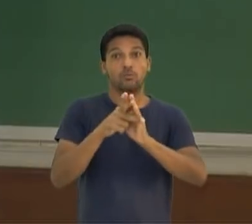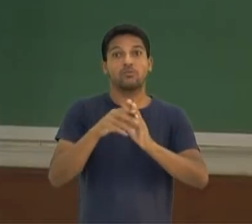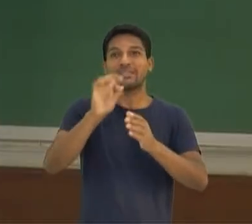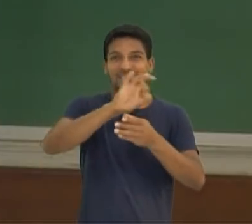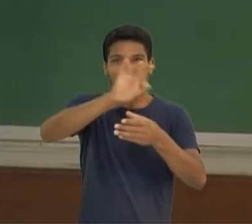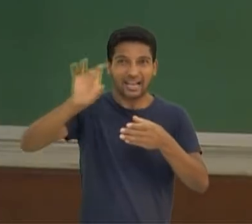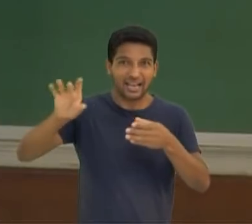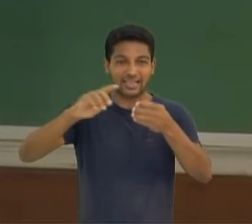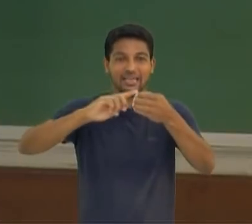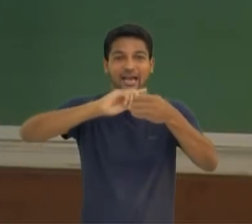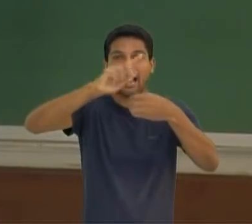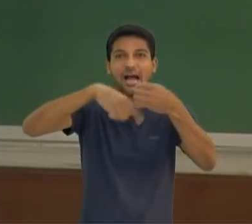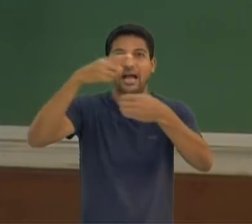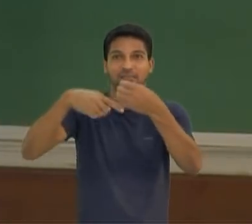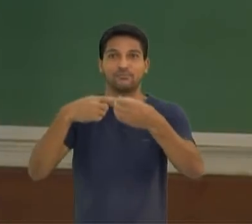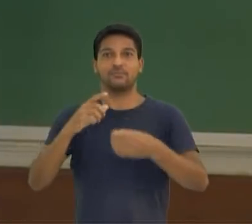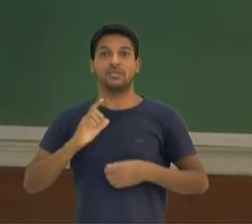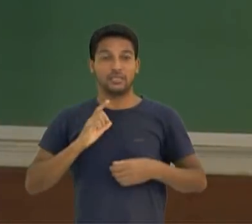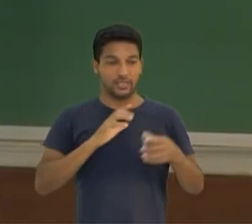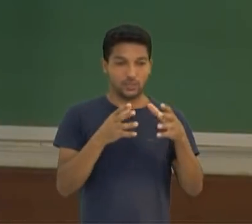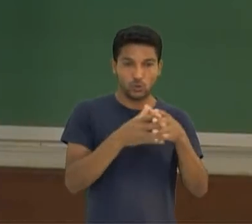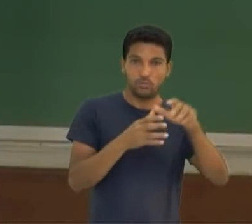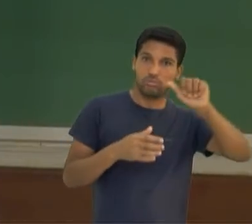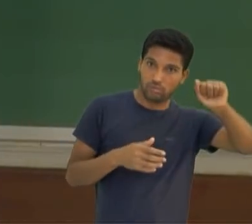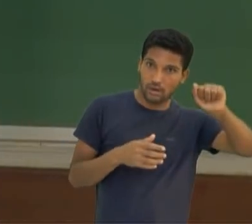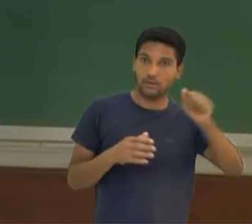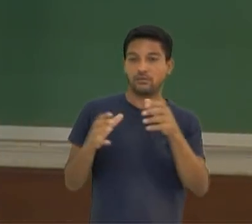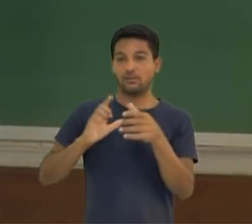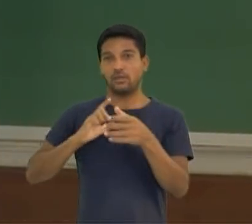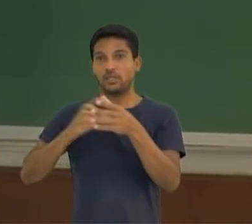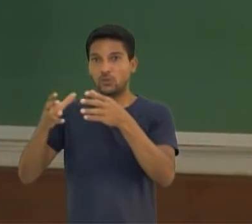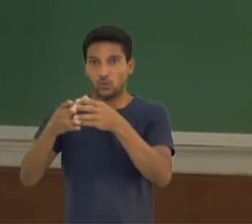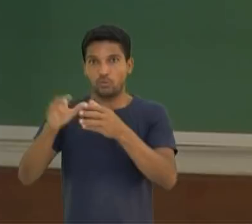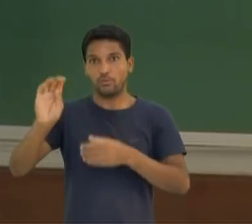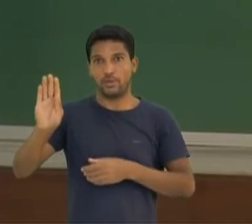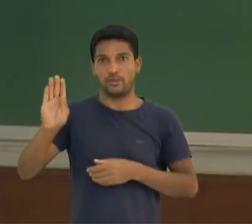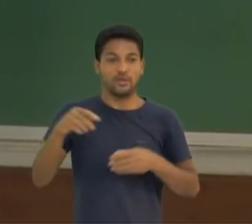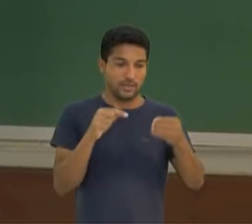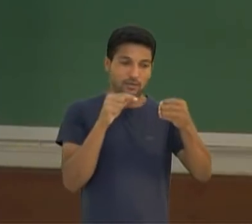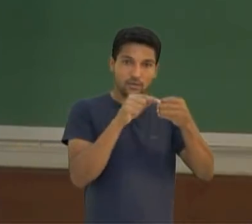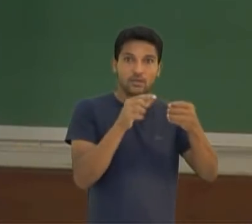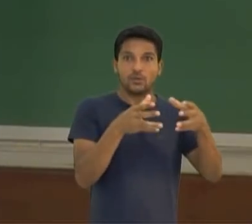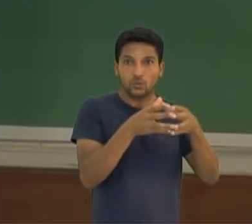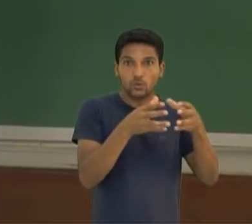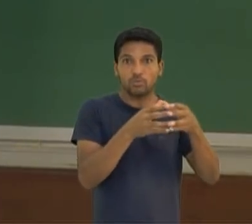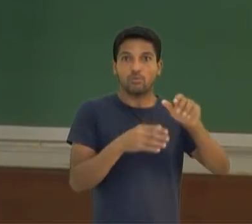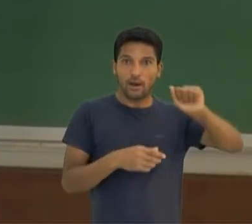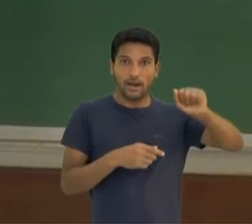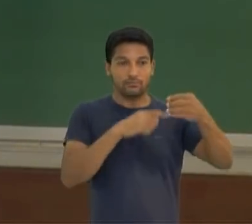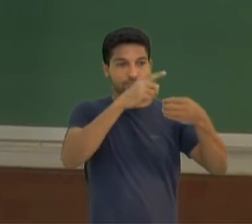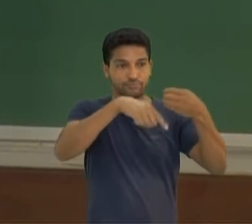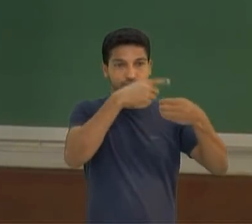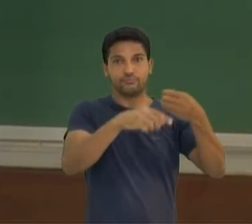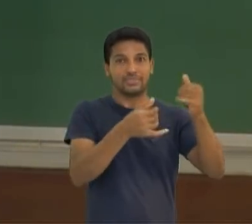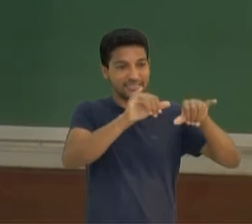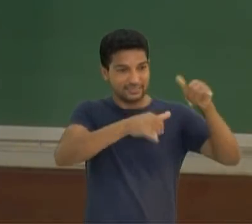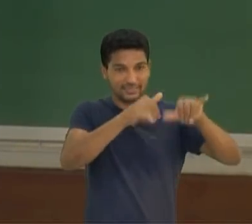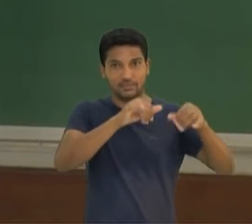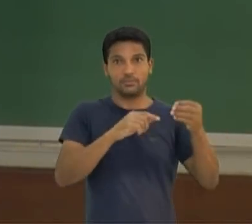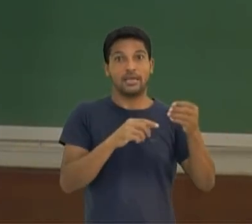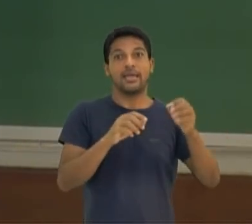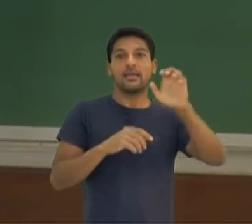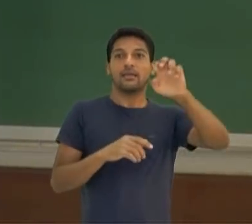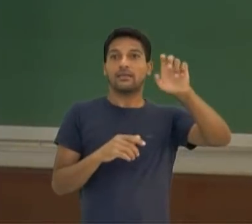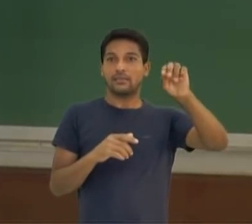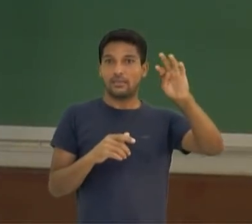divisão da família A e a família B. A família A a gente chama de elementos representativos e a família